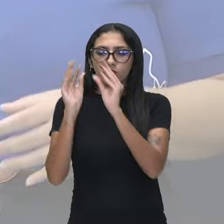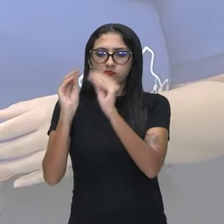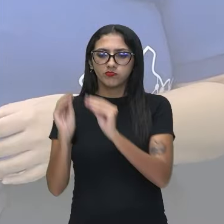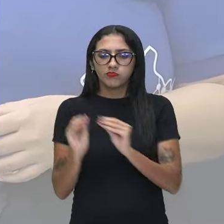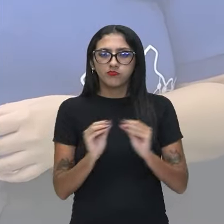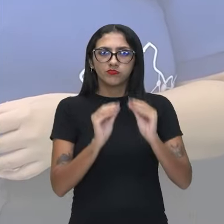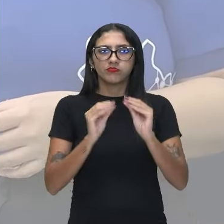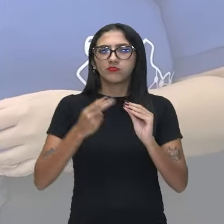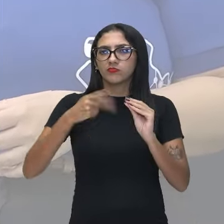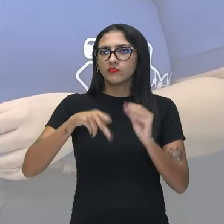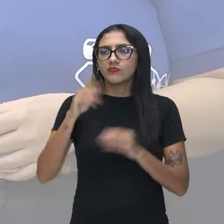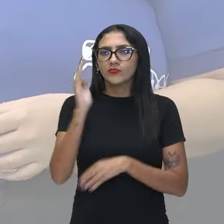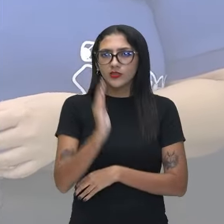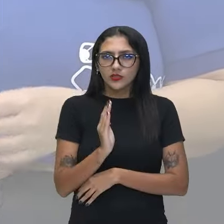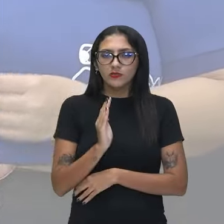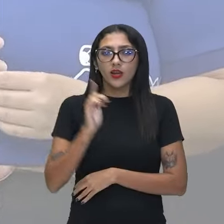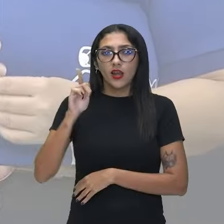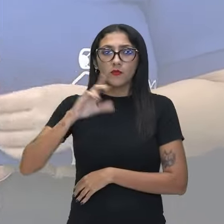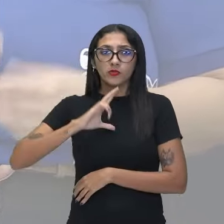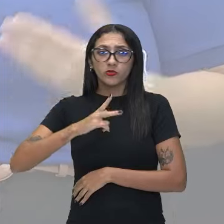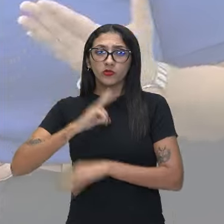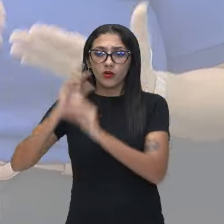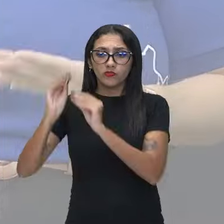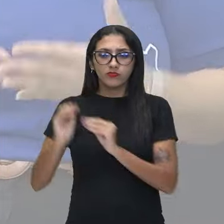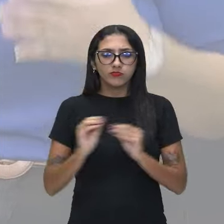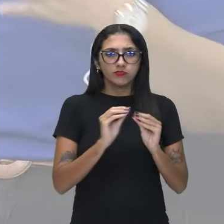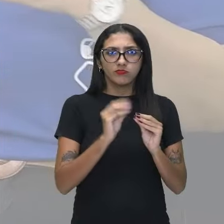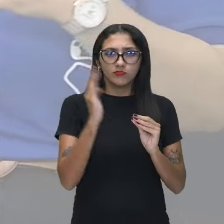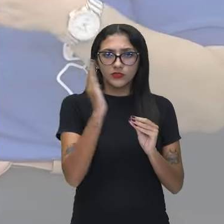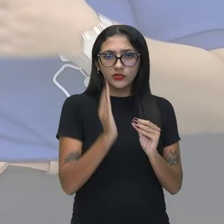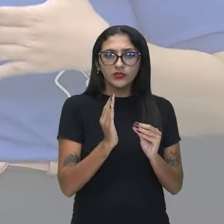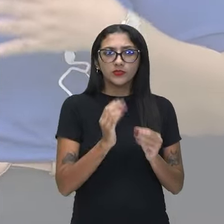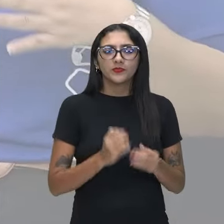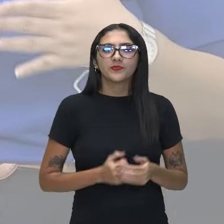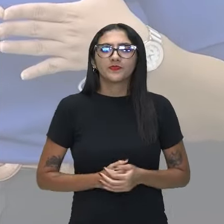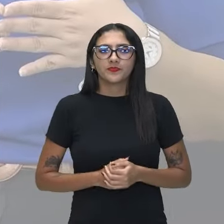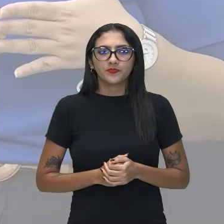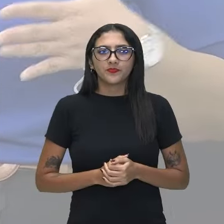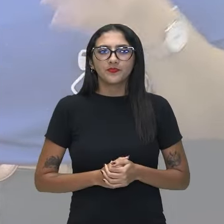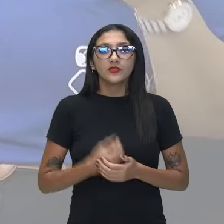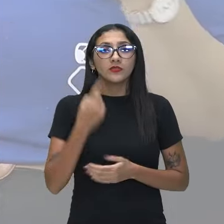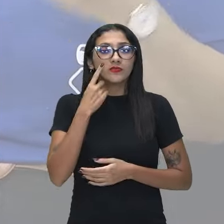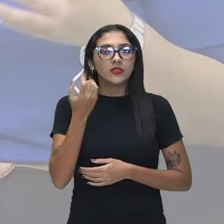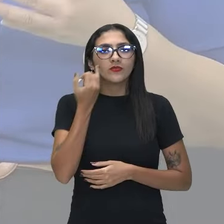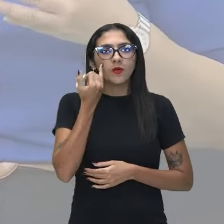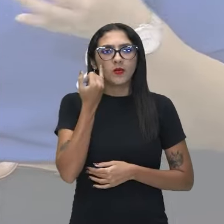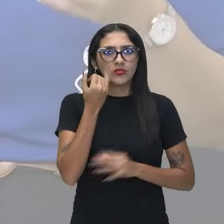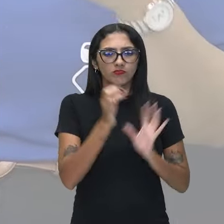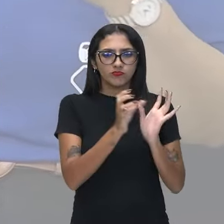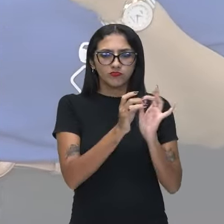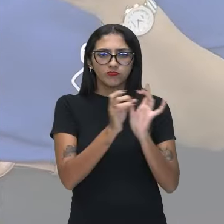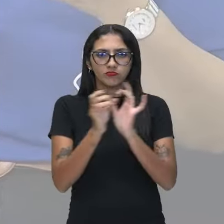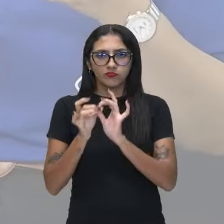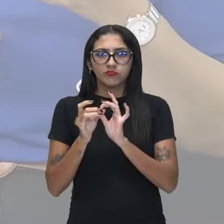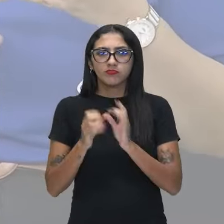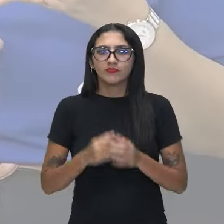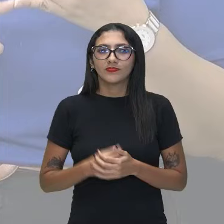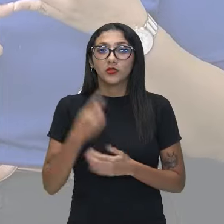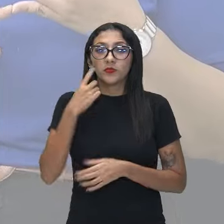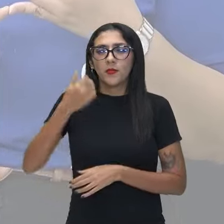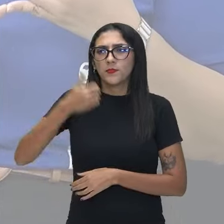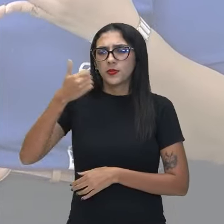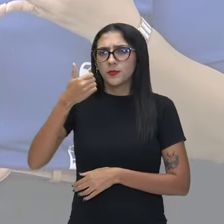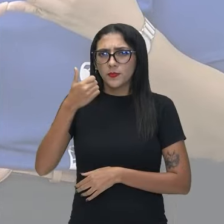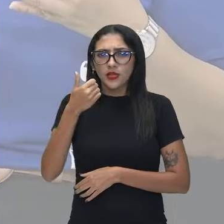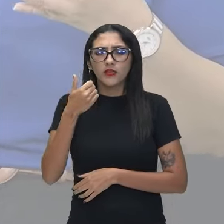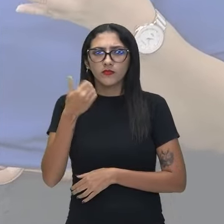principal. E aí, as demais informações, as secundárias, estão conectadas a ela, né? Então, olhem só. Portugal estava prestes a